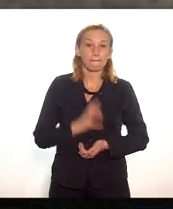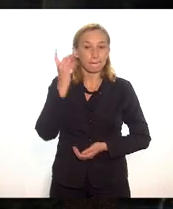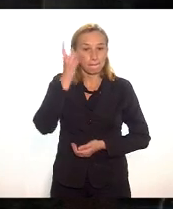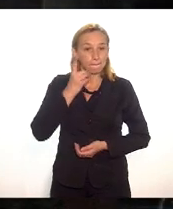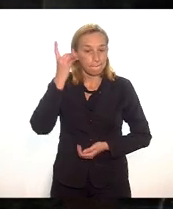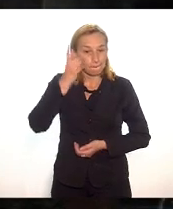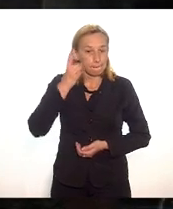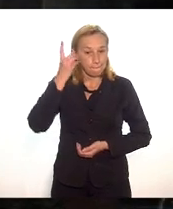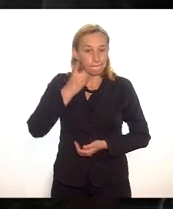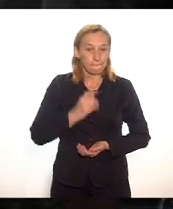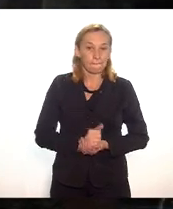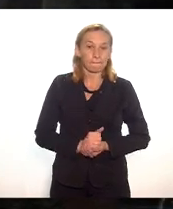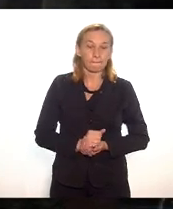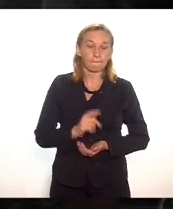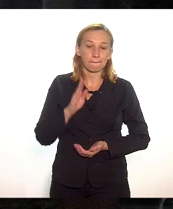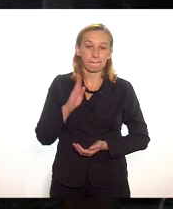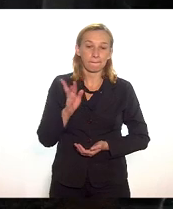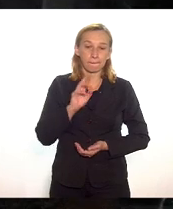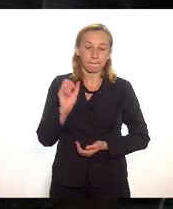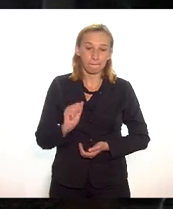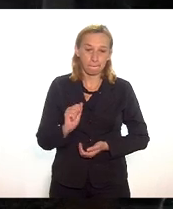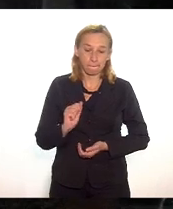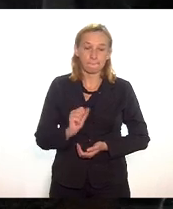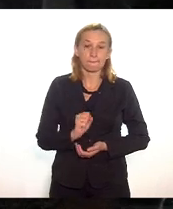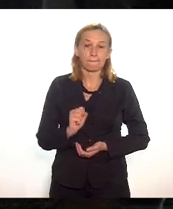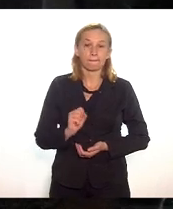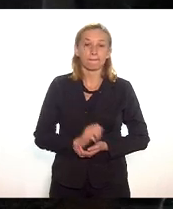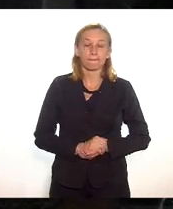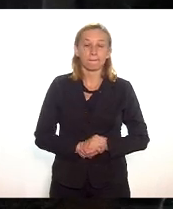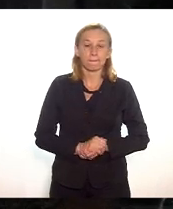Deputado Brazão.